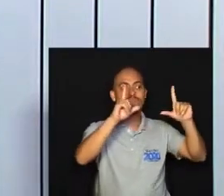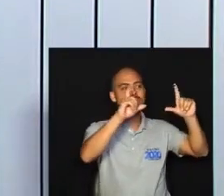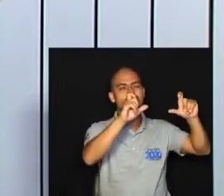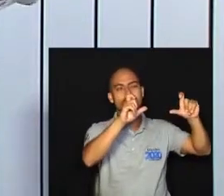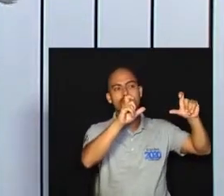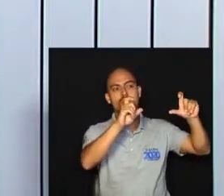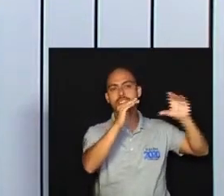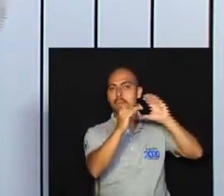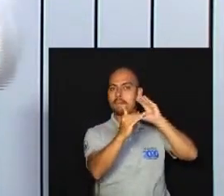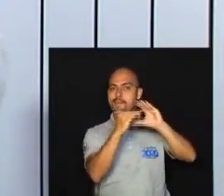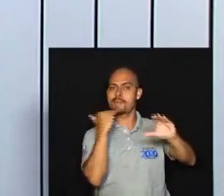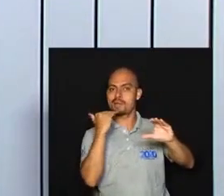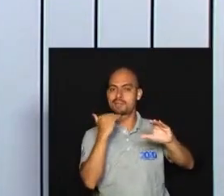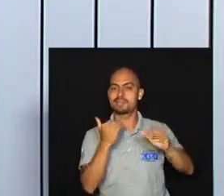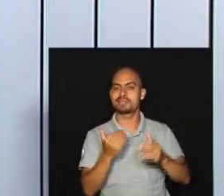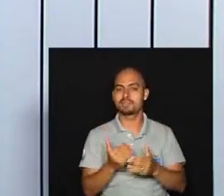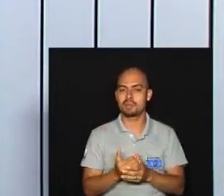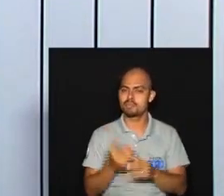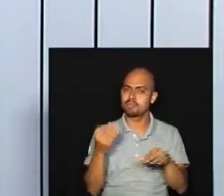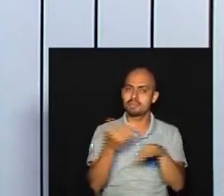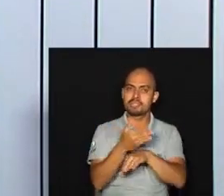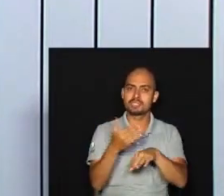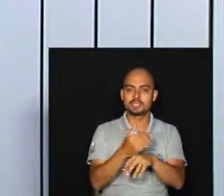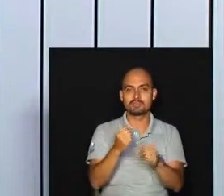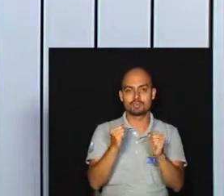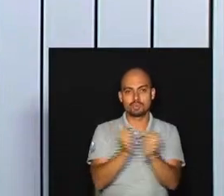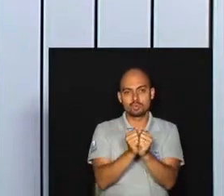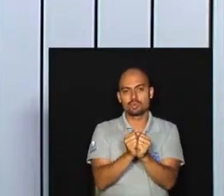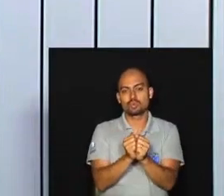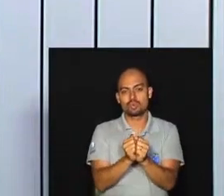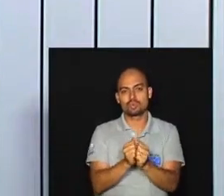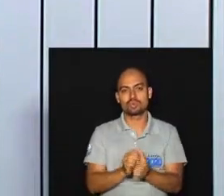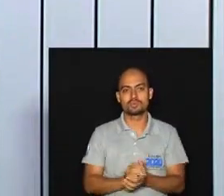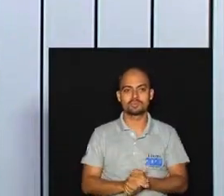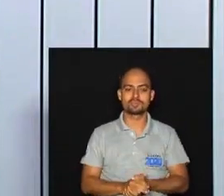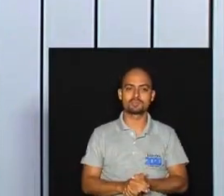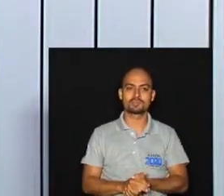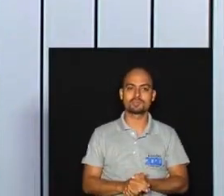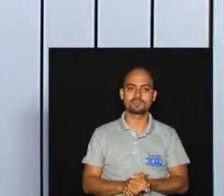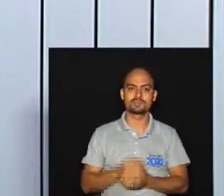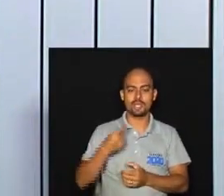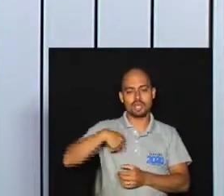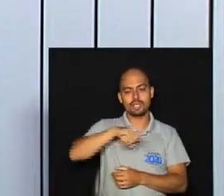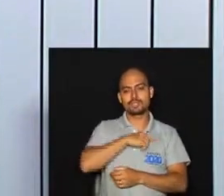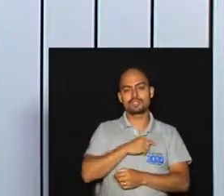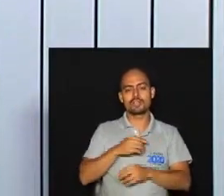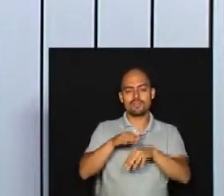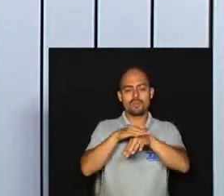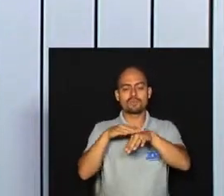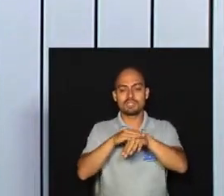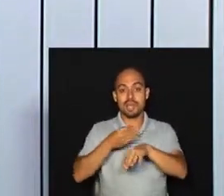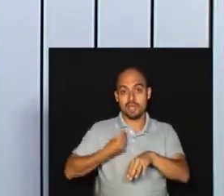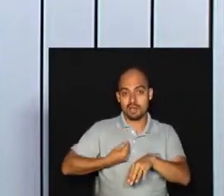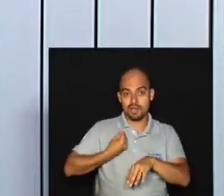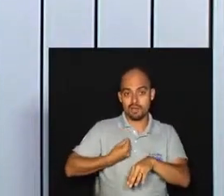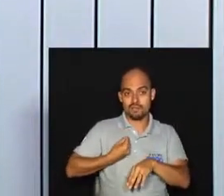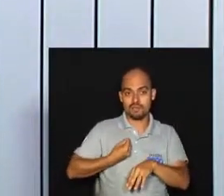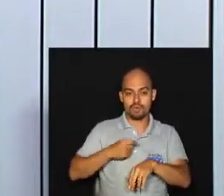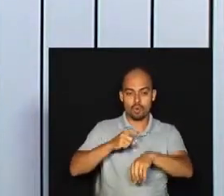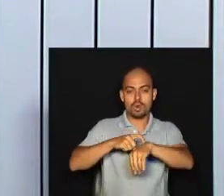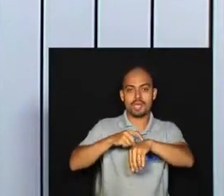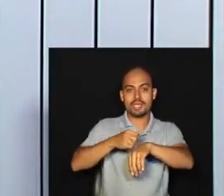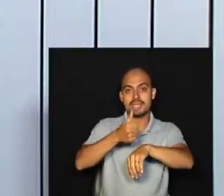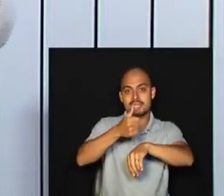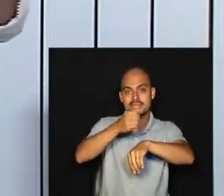no carro, estou indo votar, participe aqui com a gente, envie a sua participação que a gente conversa ao vivo. Eu vou voltar às